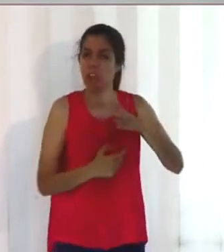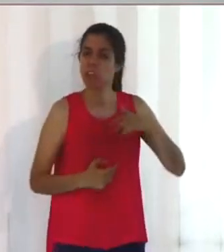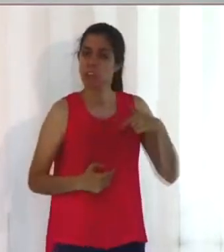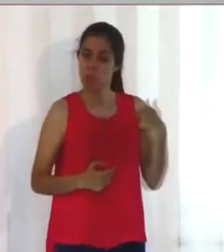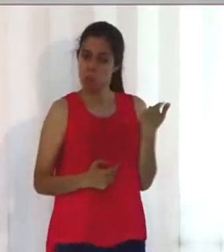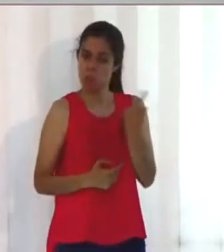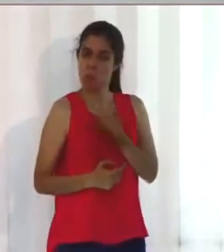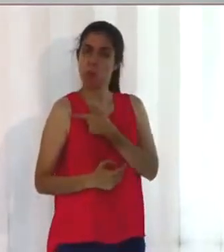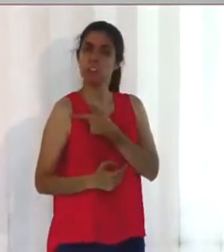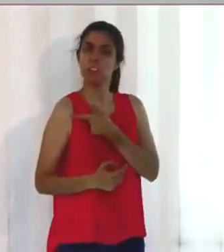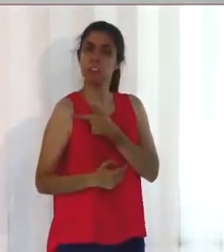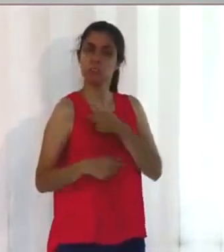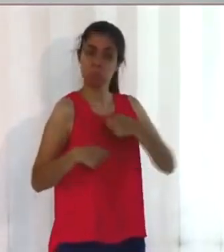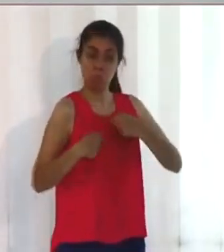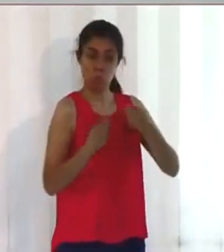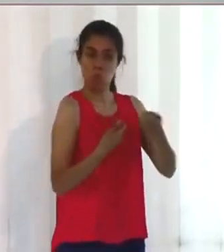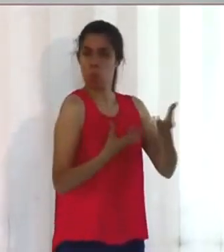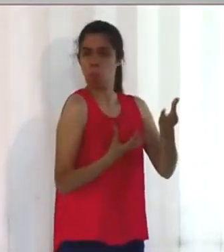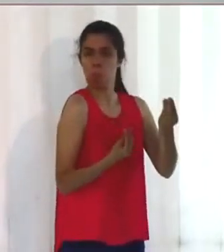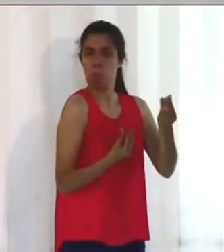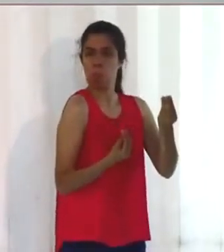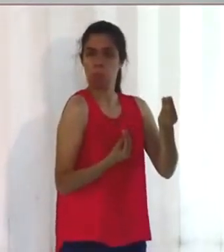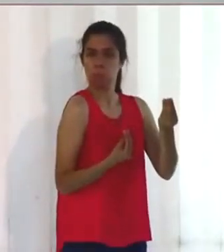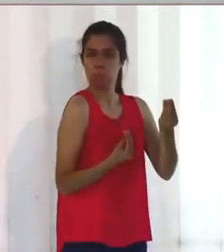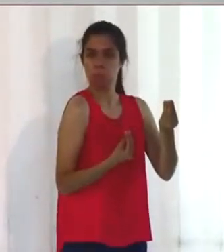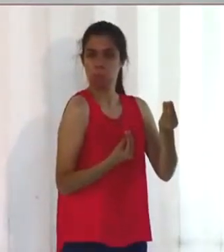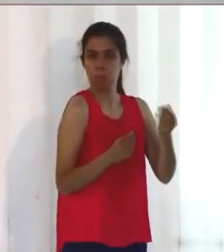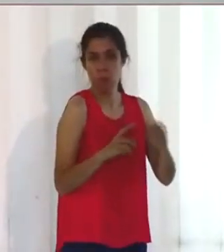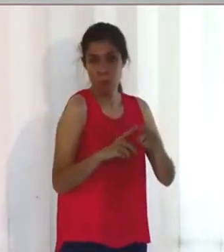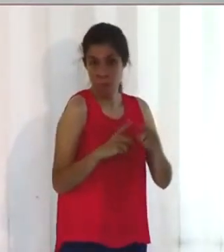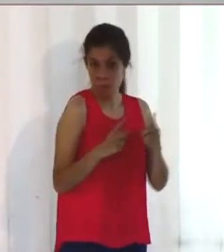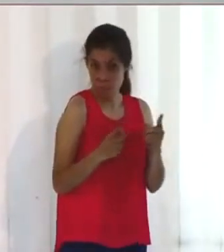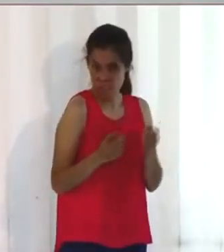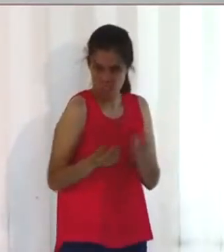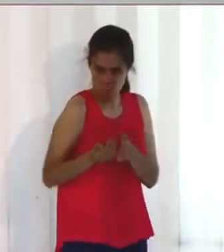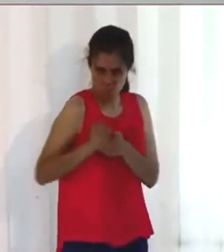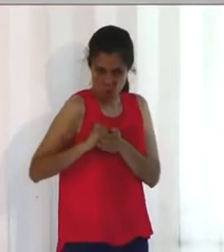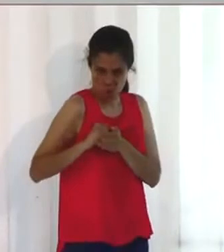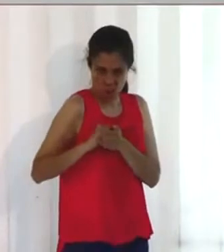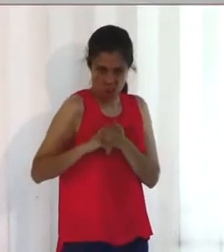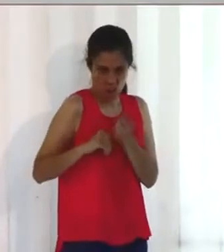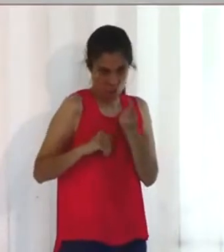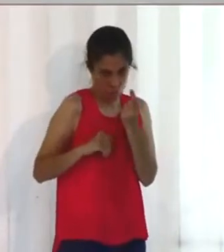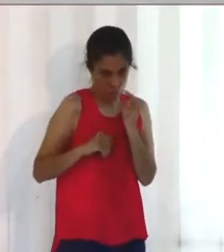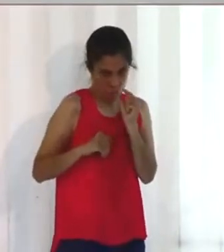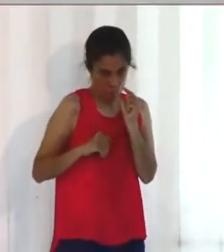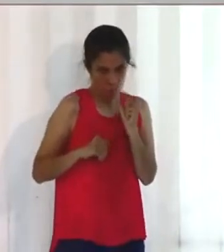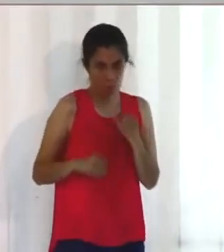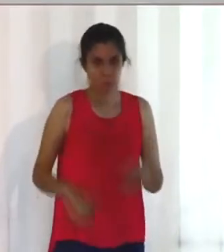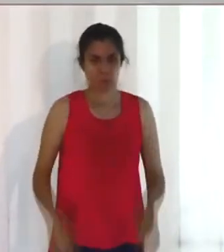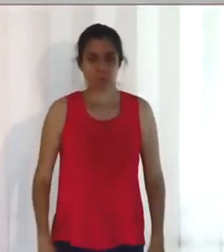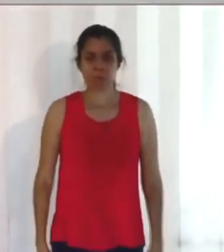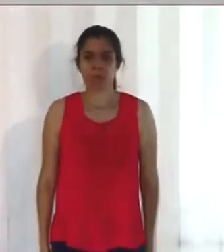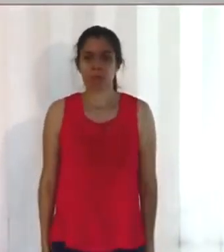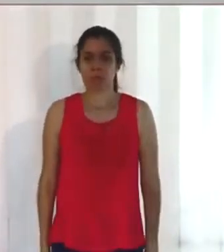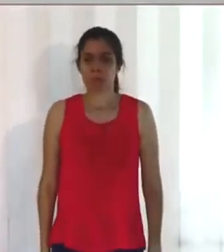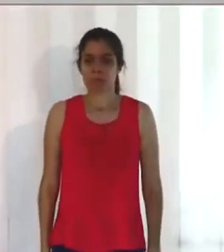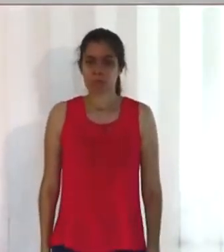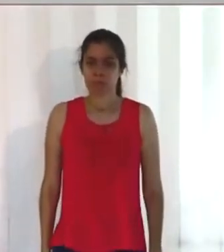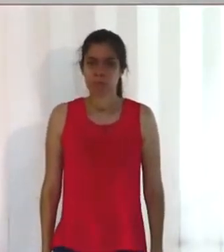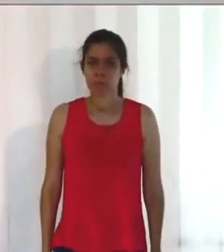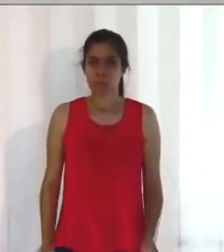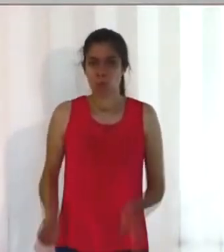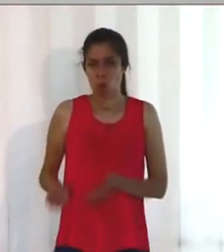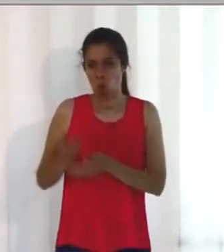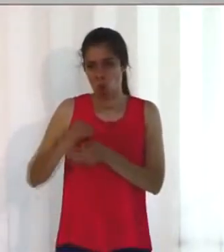de consagração. Então eles vendem a propriedade como se fosse por 50 mil reais, guardam